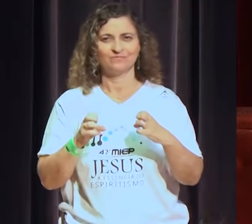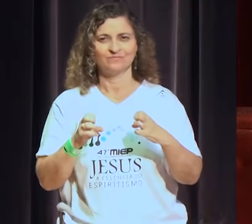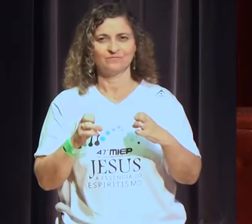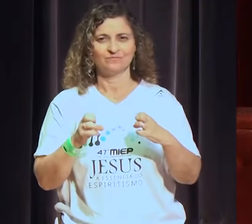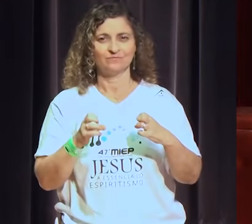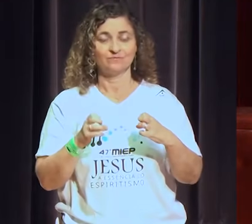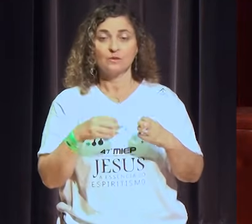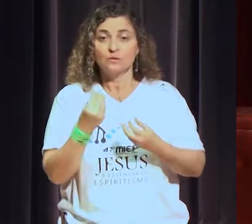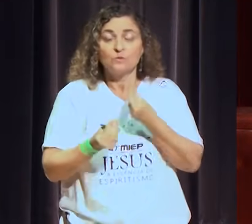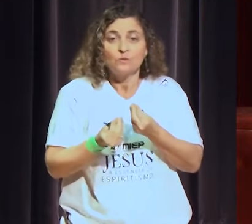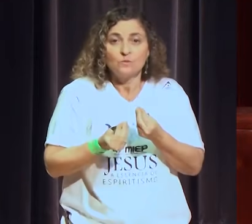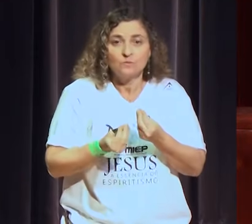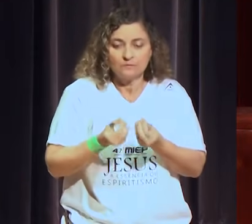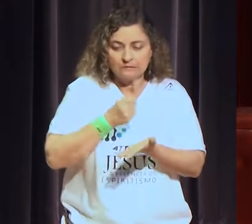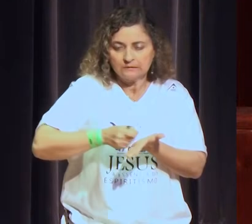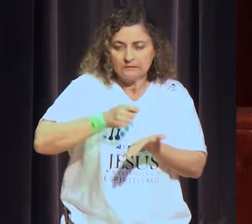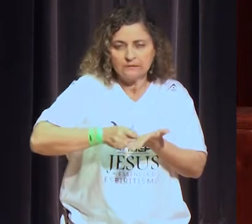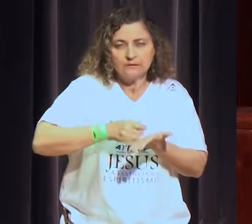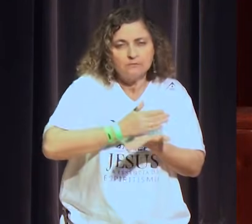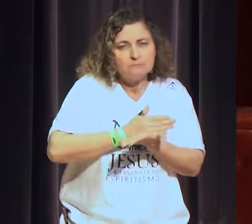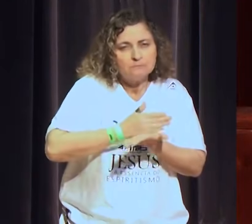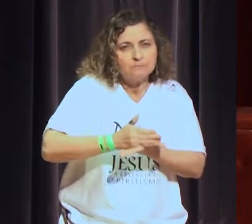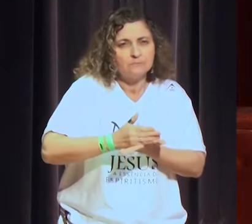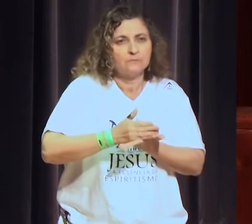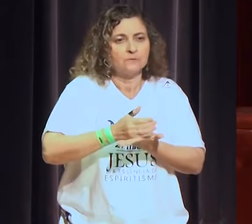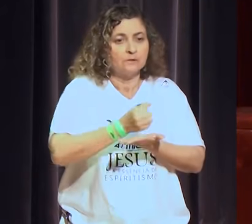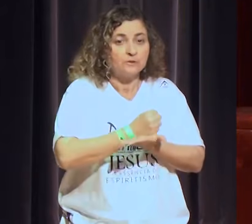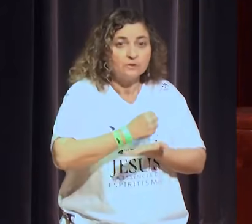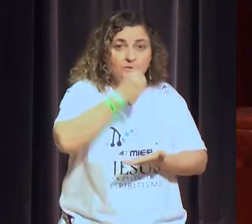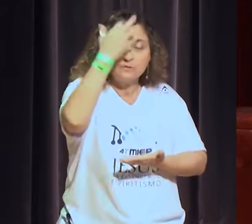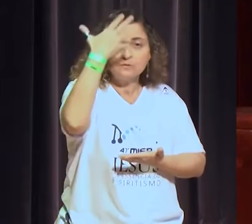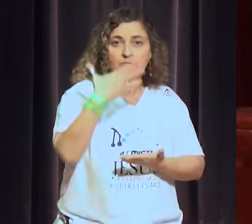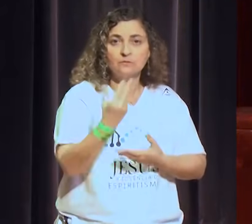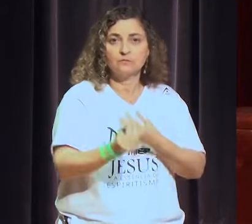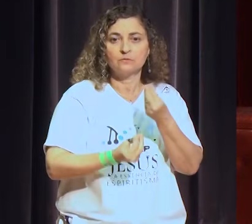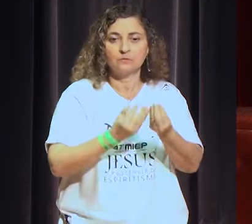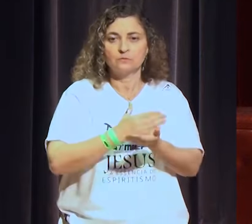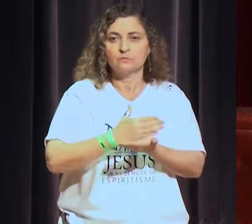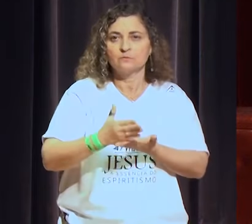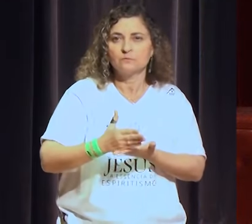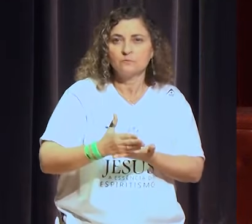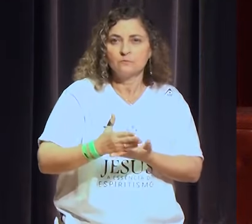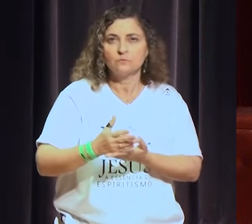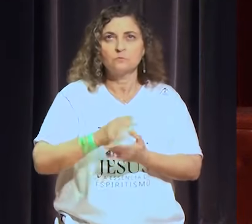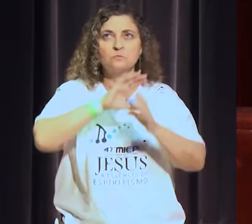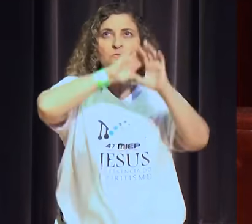céu, a terra, o mar, o vento, o trovão,